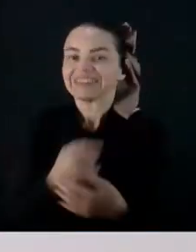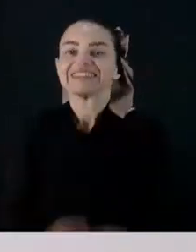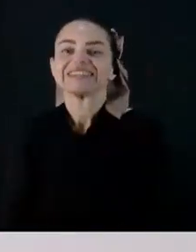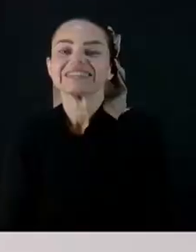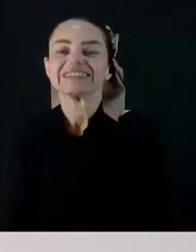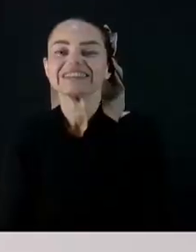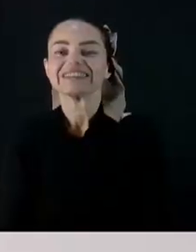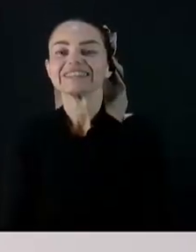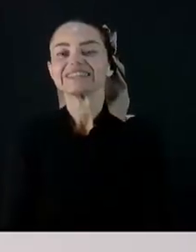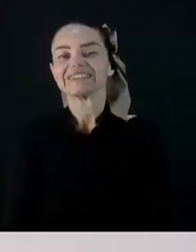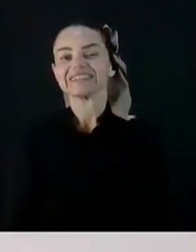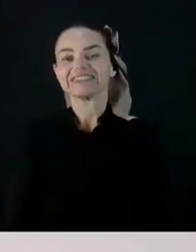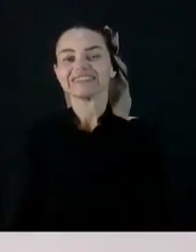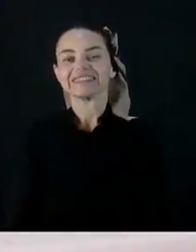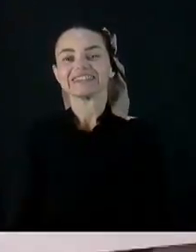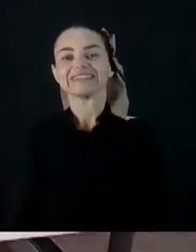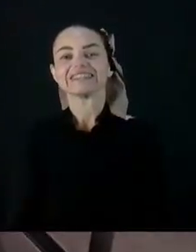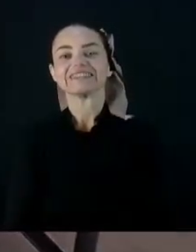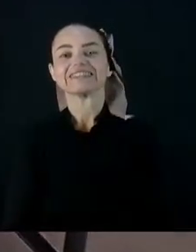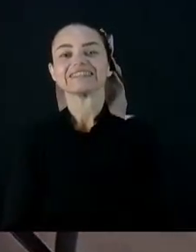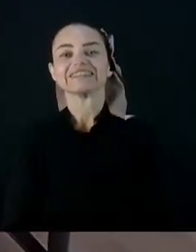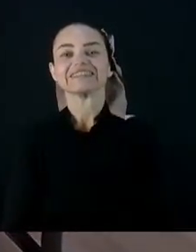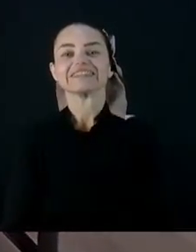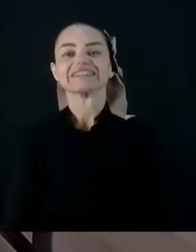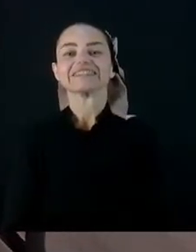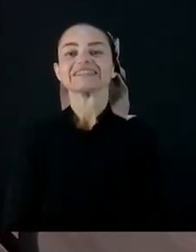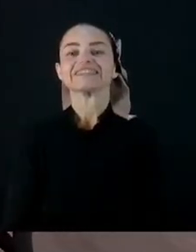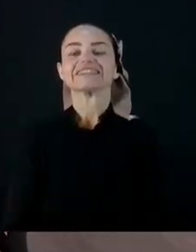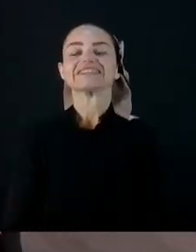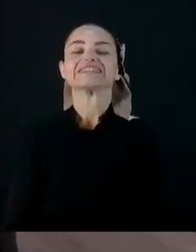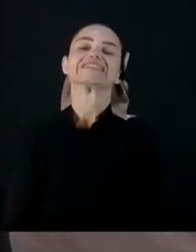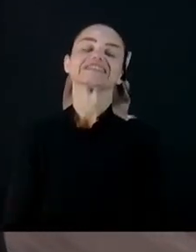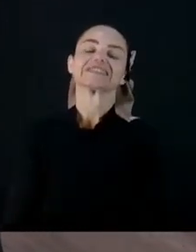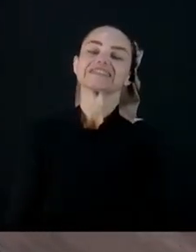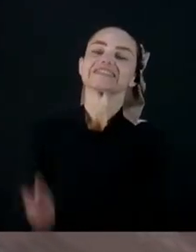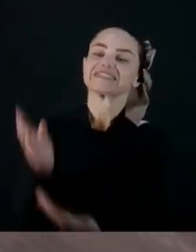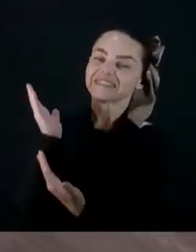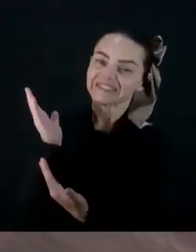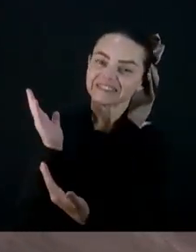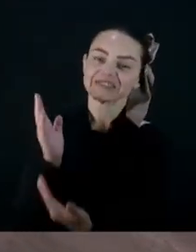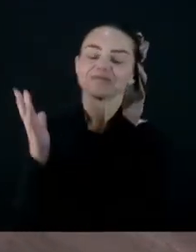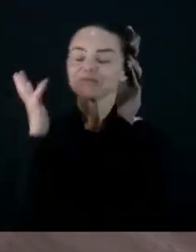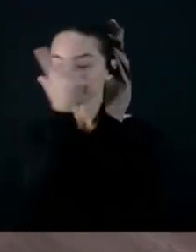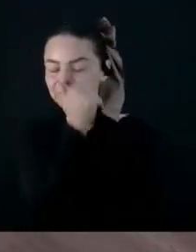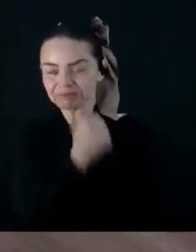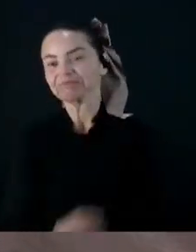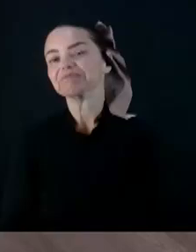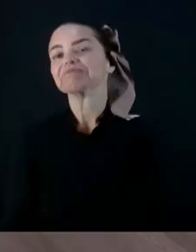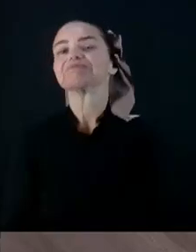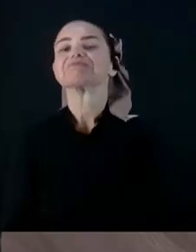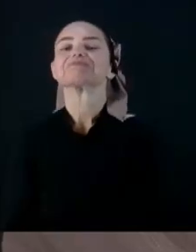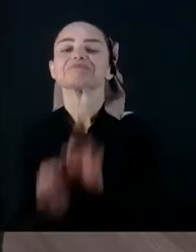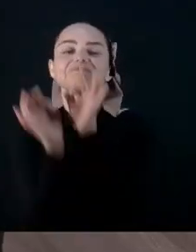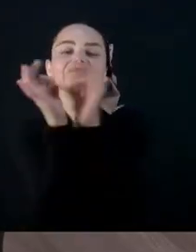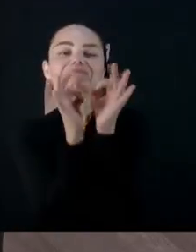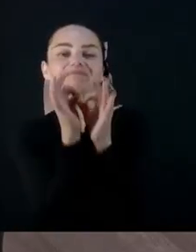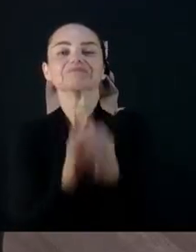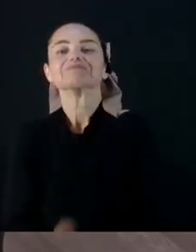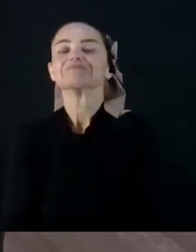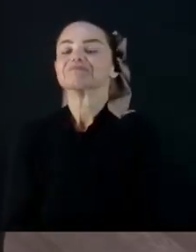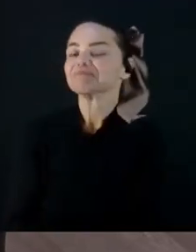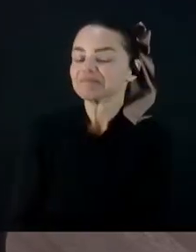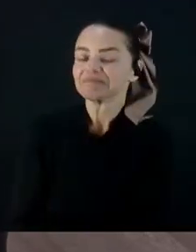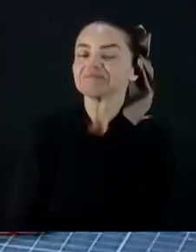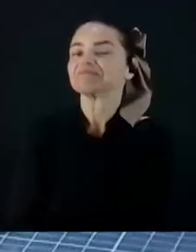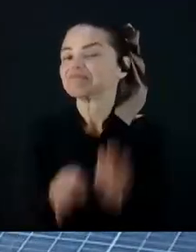você puxa e faz esse frufruzinho aqui em cima que eu falei. Fica uma graça. Ó. Fica o babadinho, né? E essa é uma sugestão